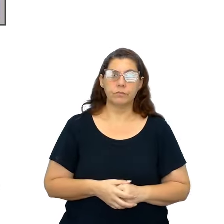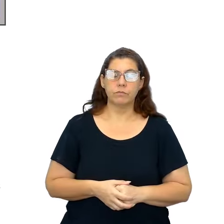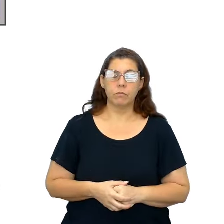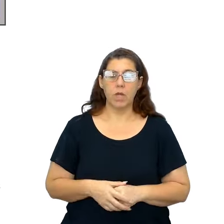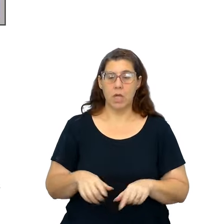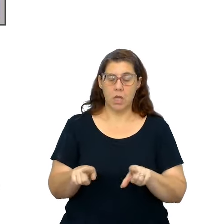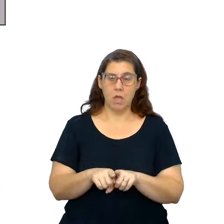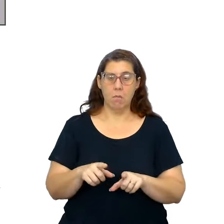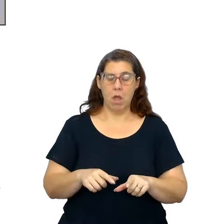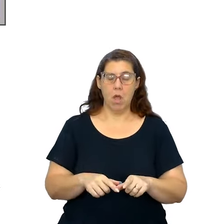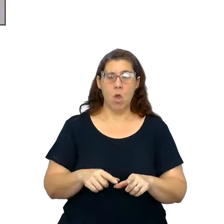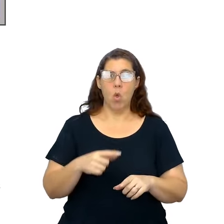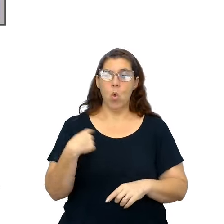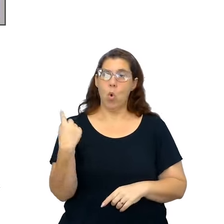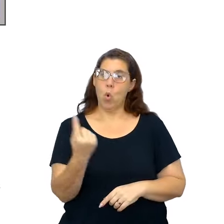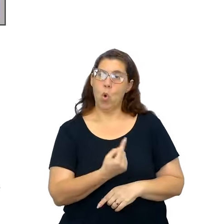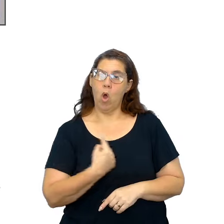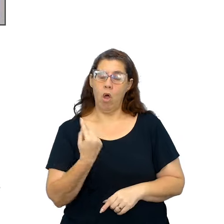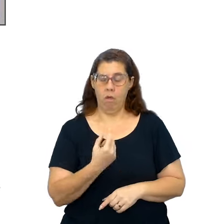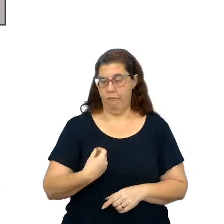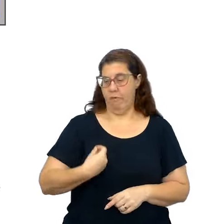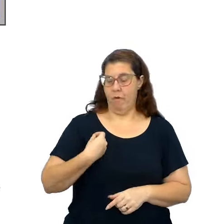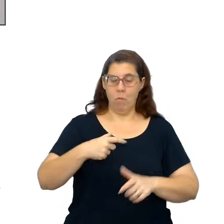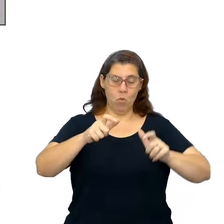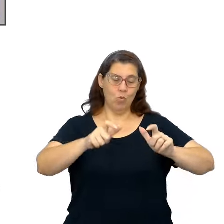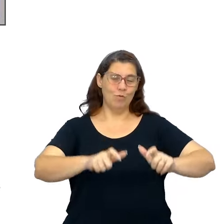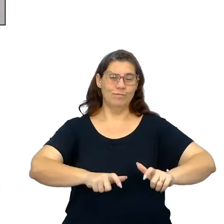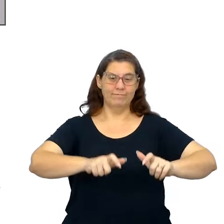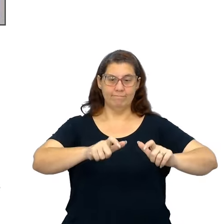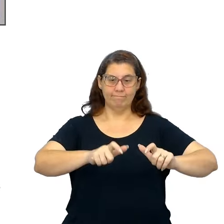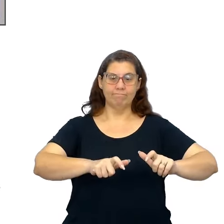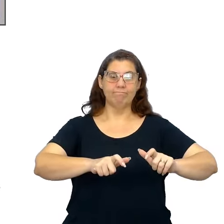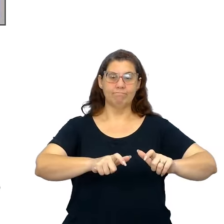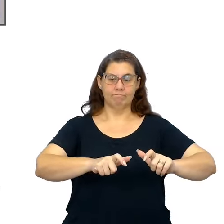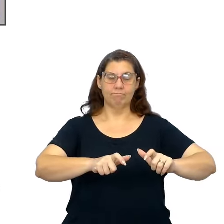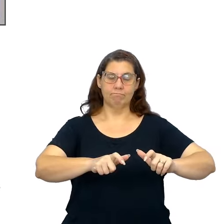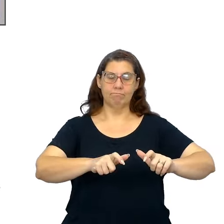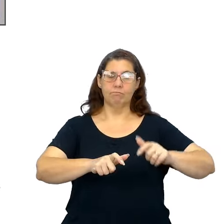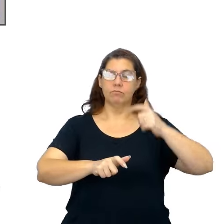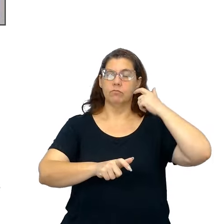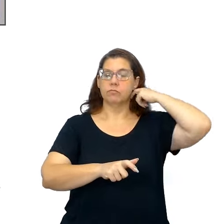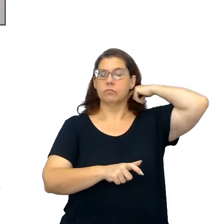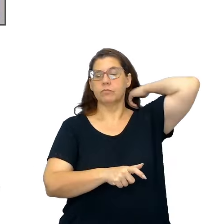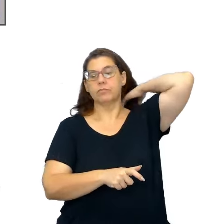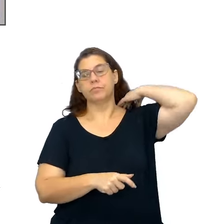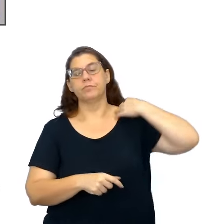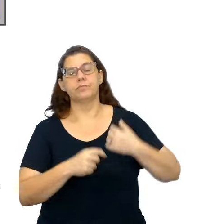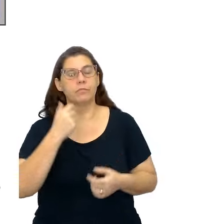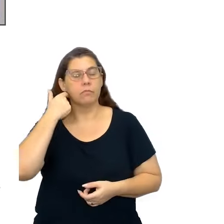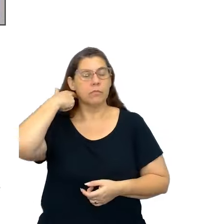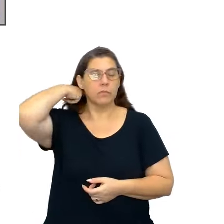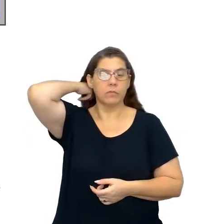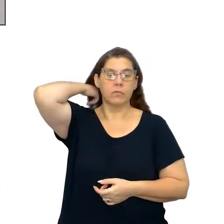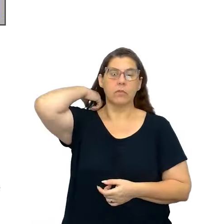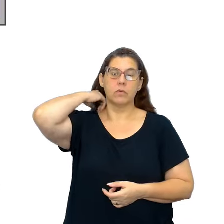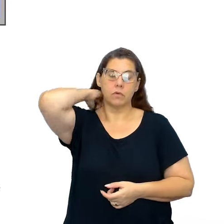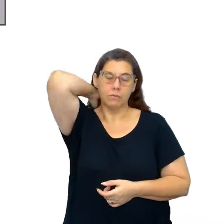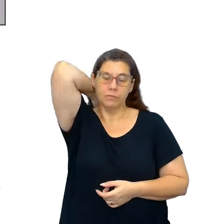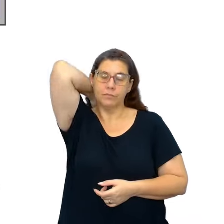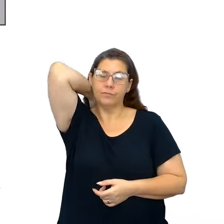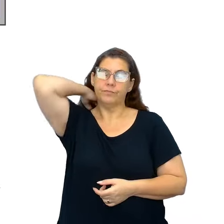meio em que nós estamos inseridos, né, em se tratando do processo aí,